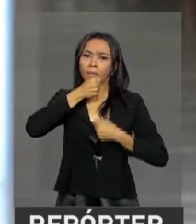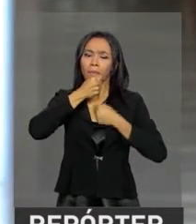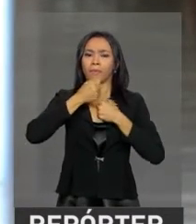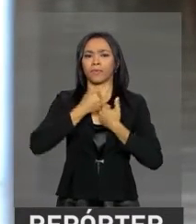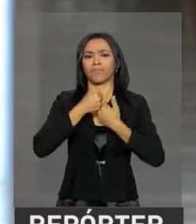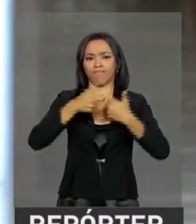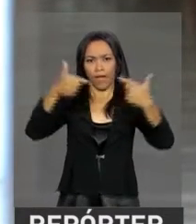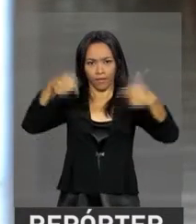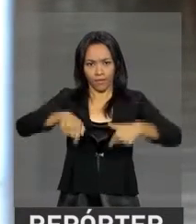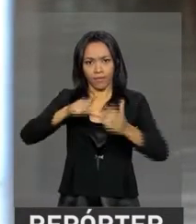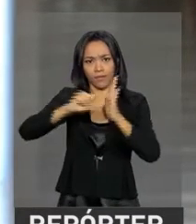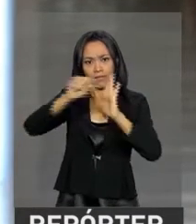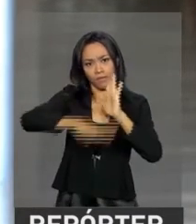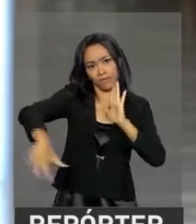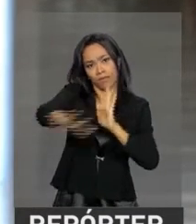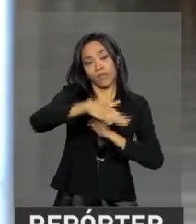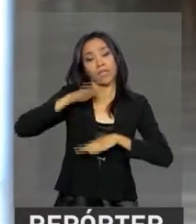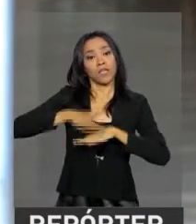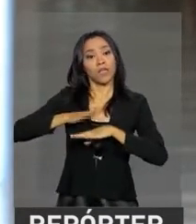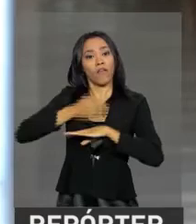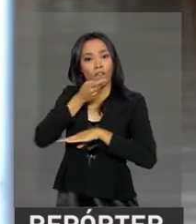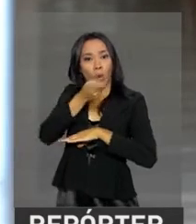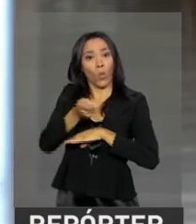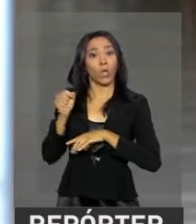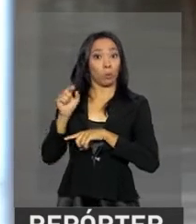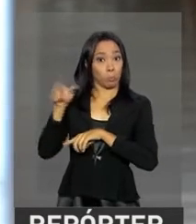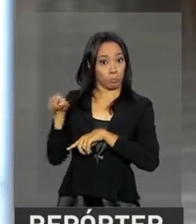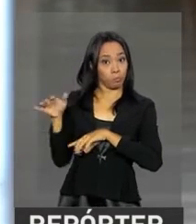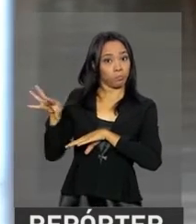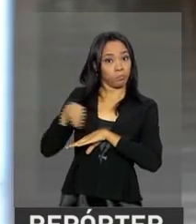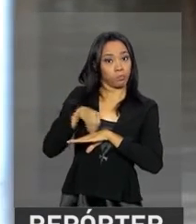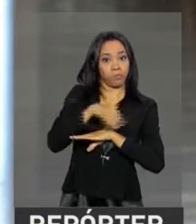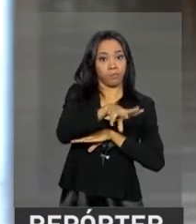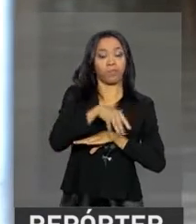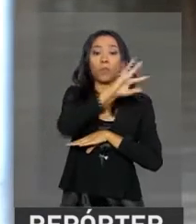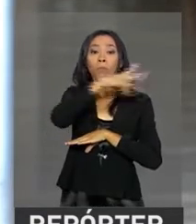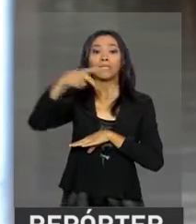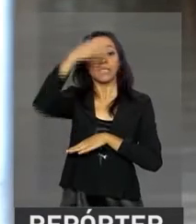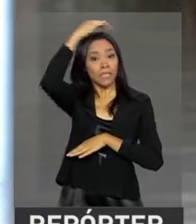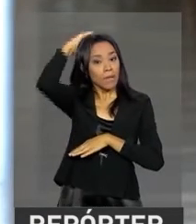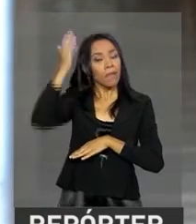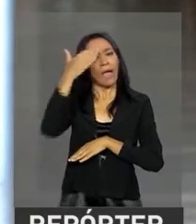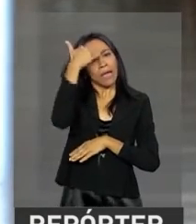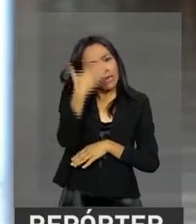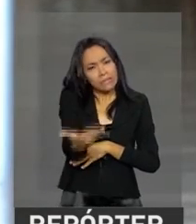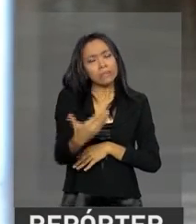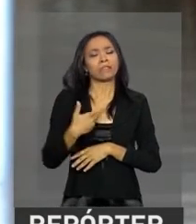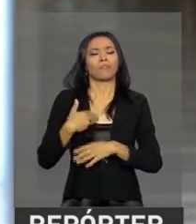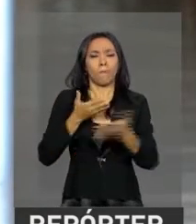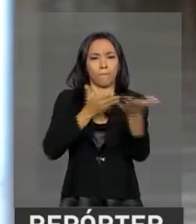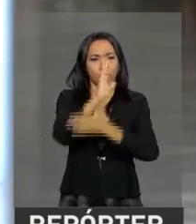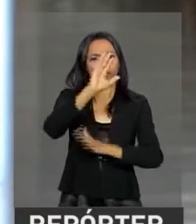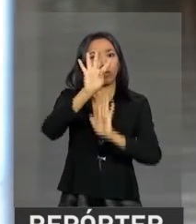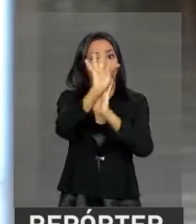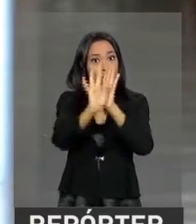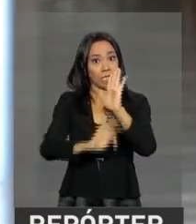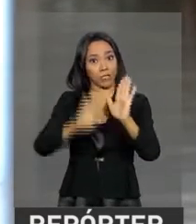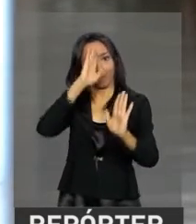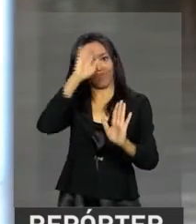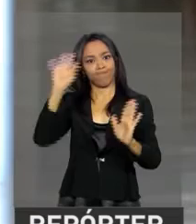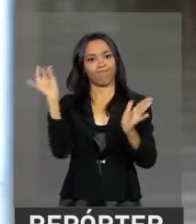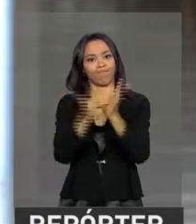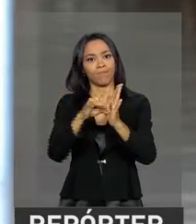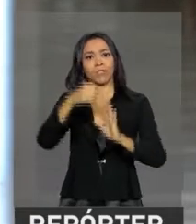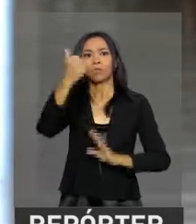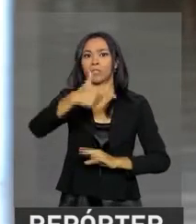no palácio do planalto segundo ele o presidente michel temer é agradeceu a aprovação do texto principal da proposta em